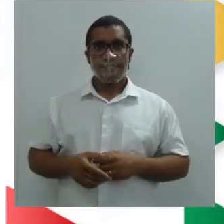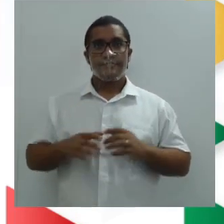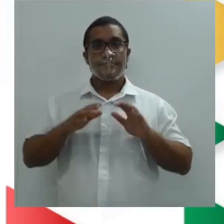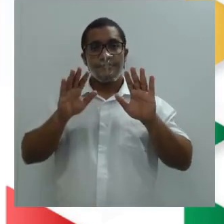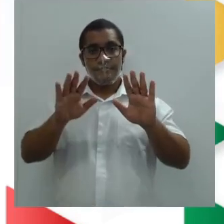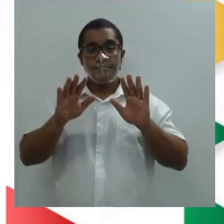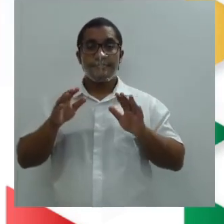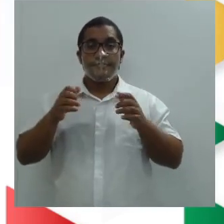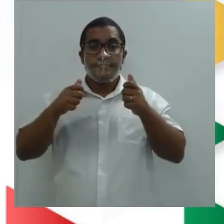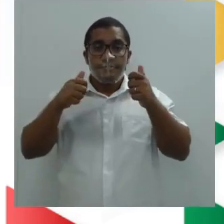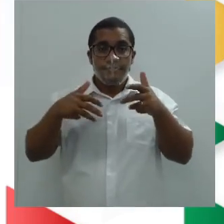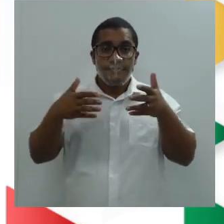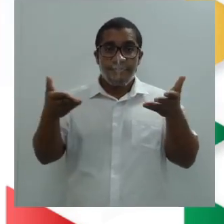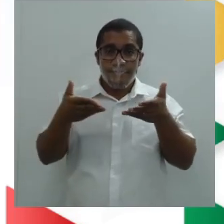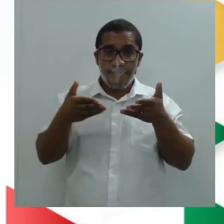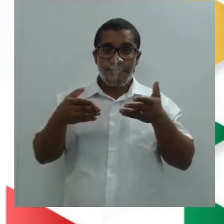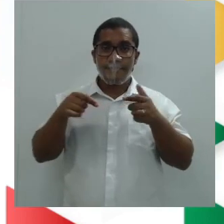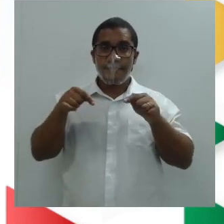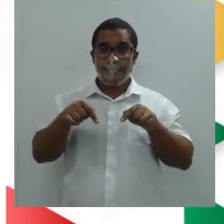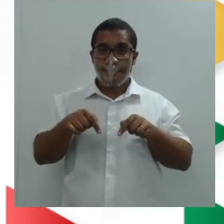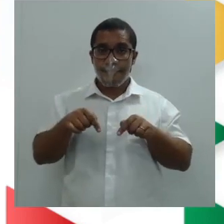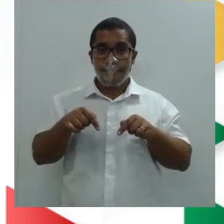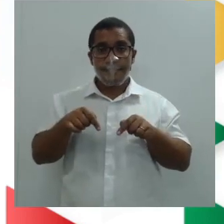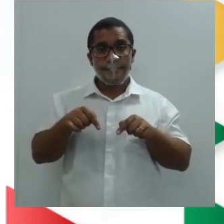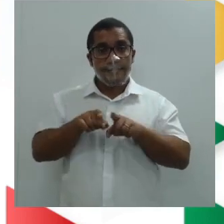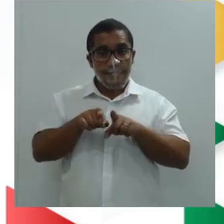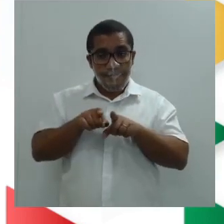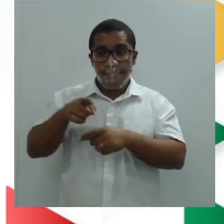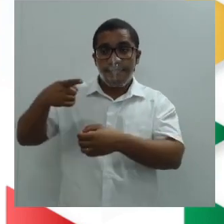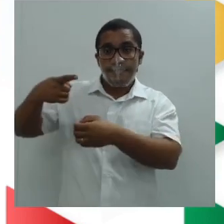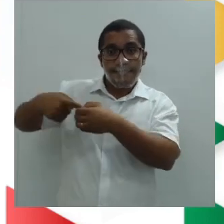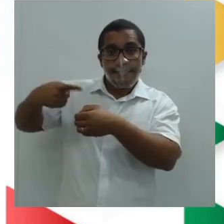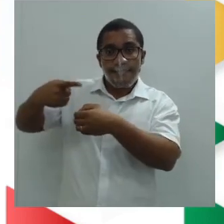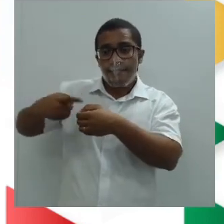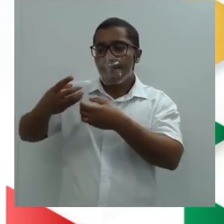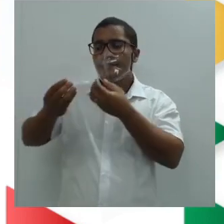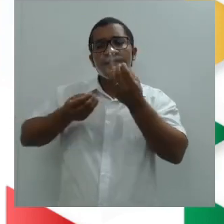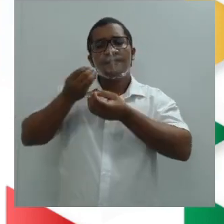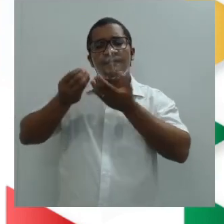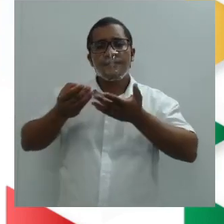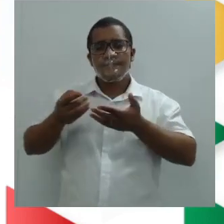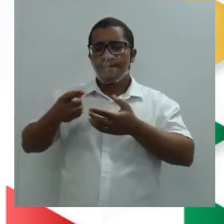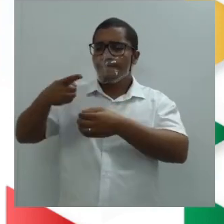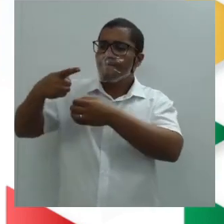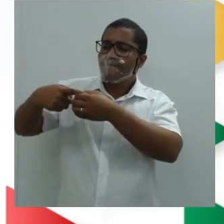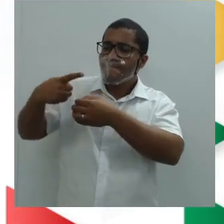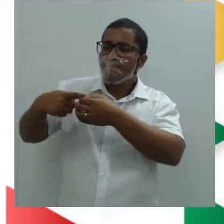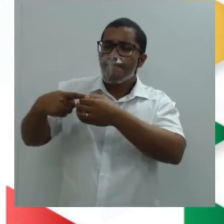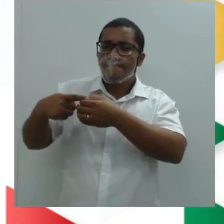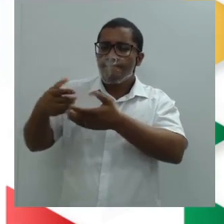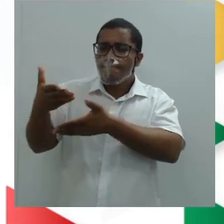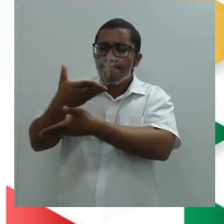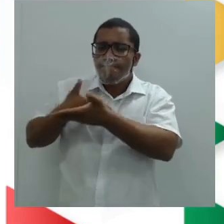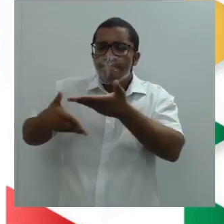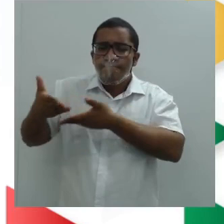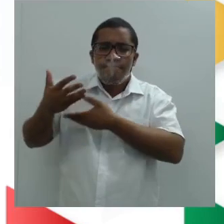ver interações agora sociais no campo. Como é que acontecem essas interações? No campo, as